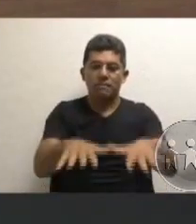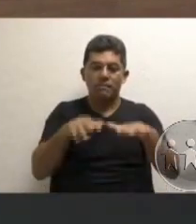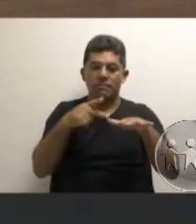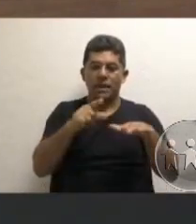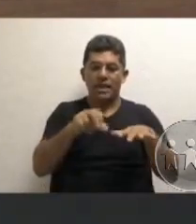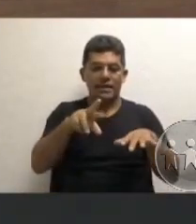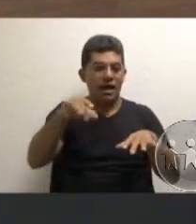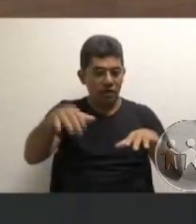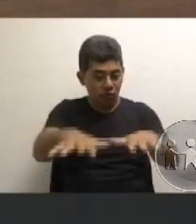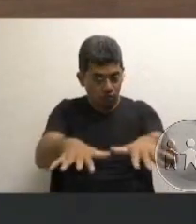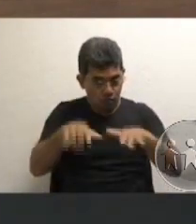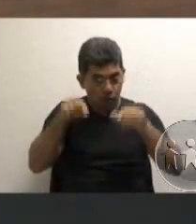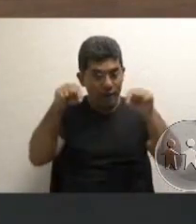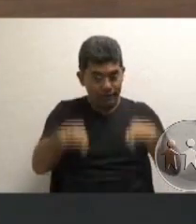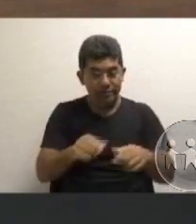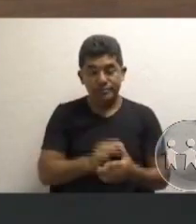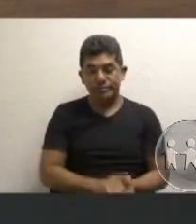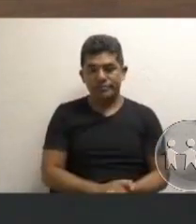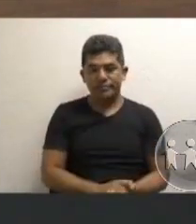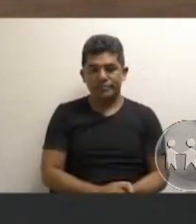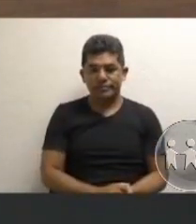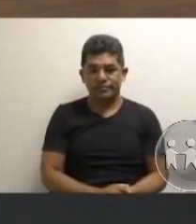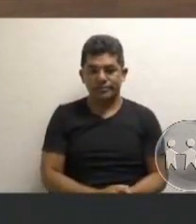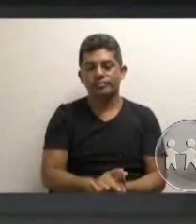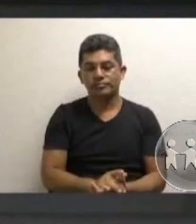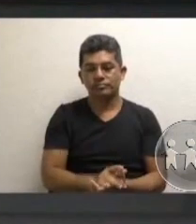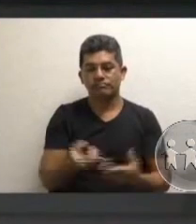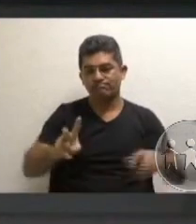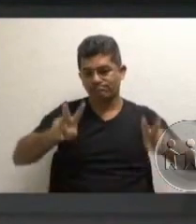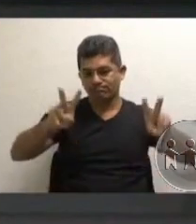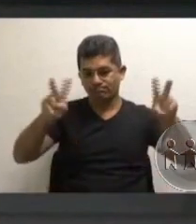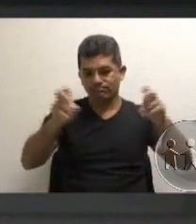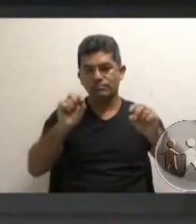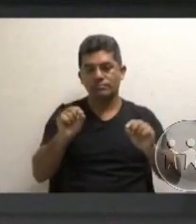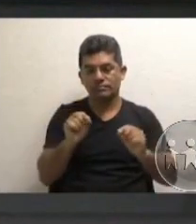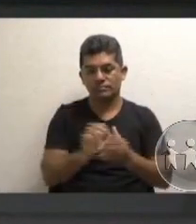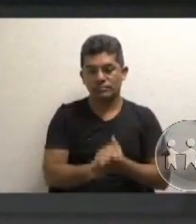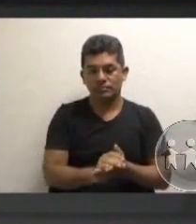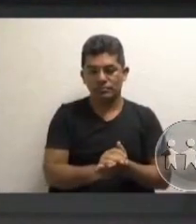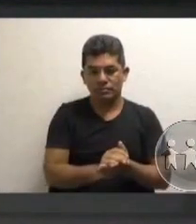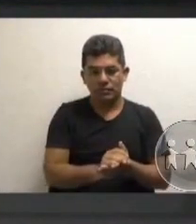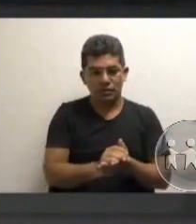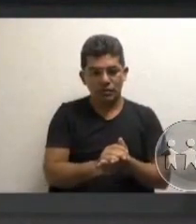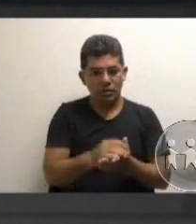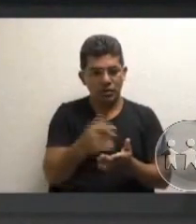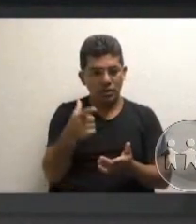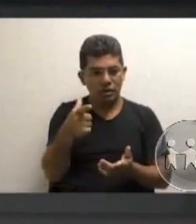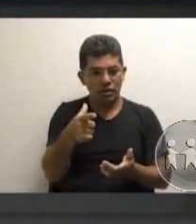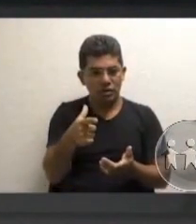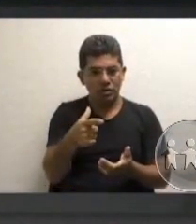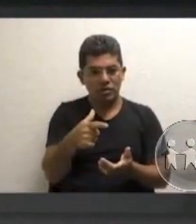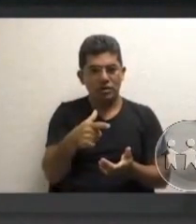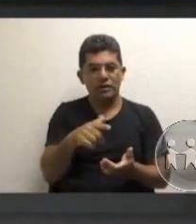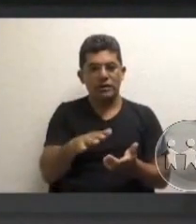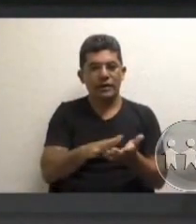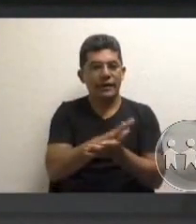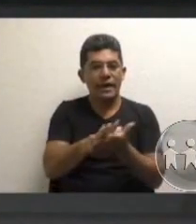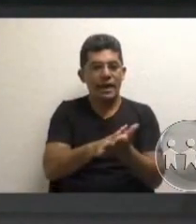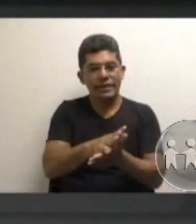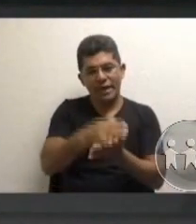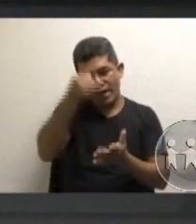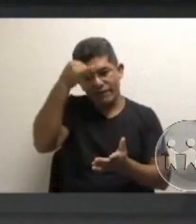de que não havia impedimento para a tramitação do pedido. No sentido de não haver vedação para o